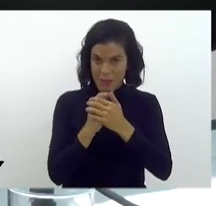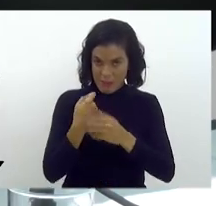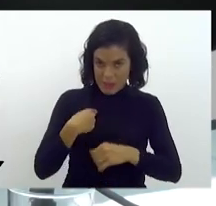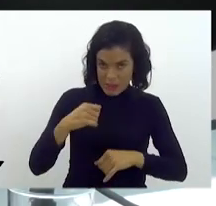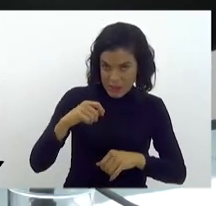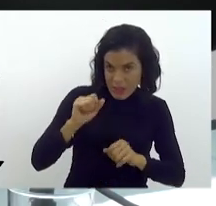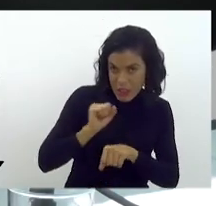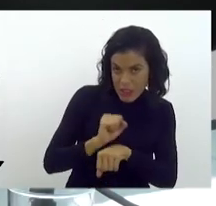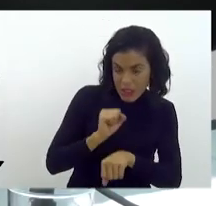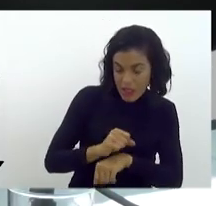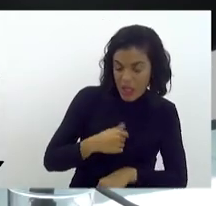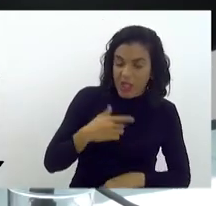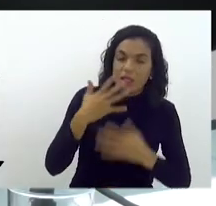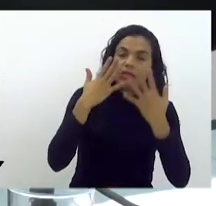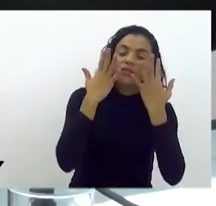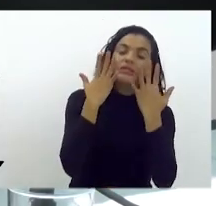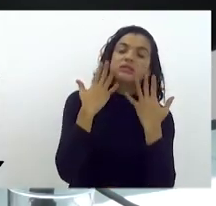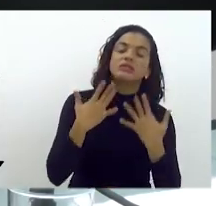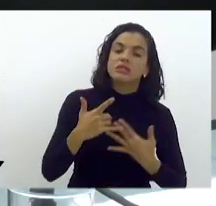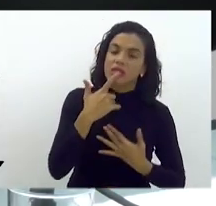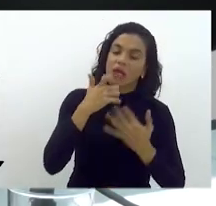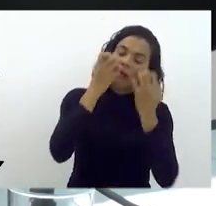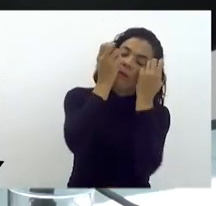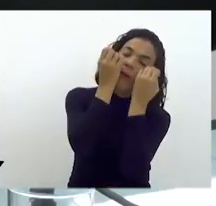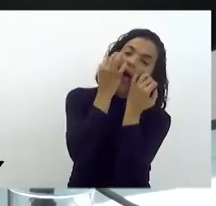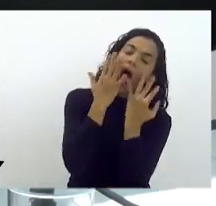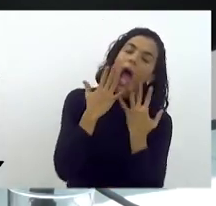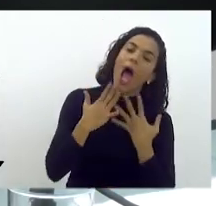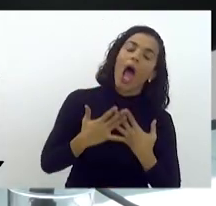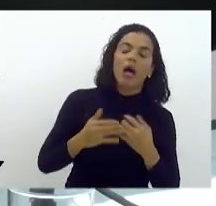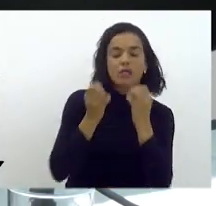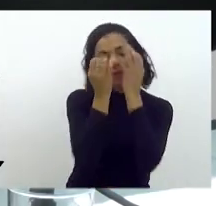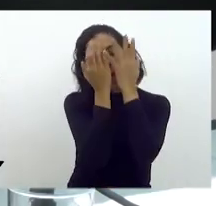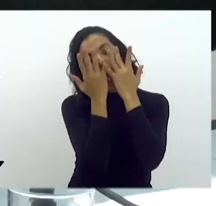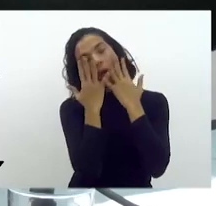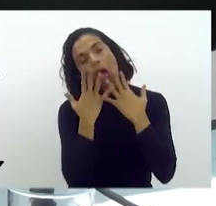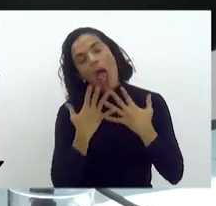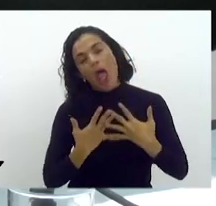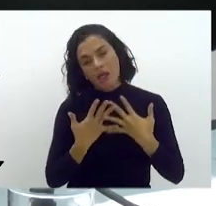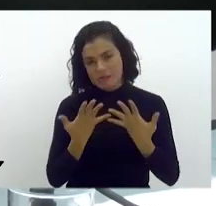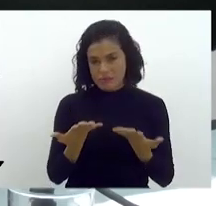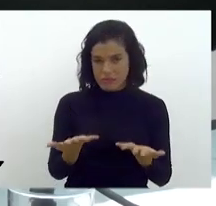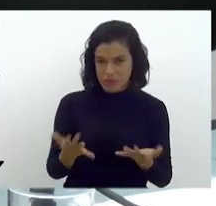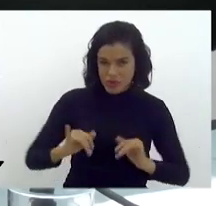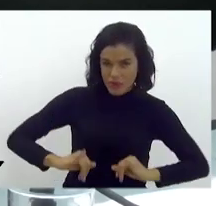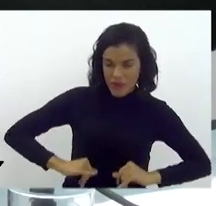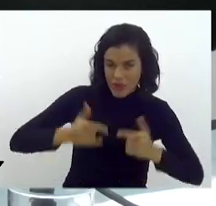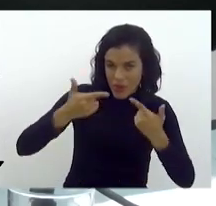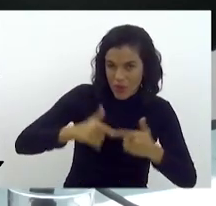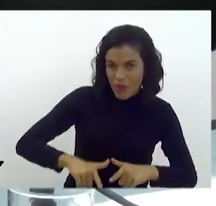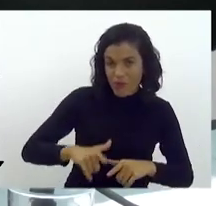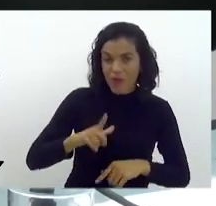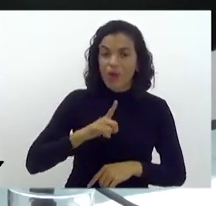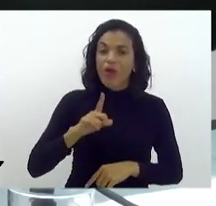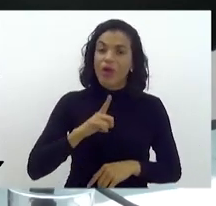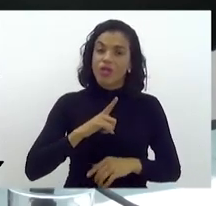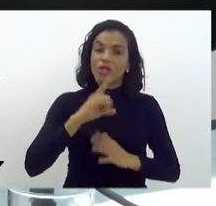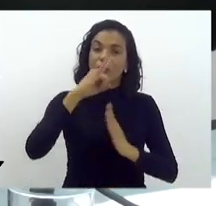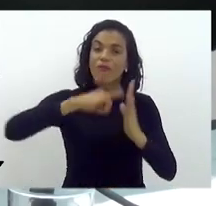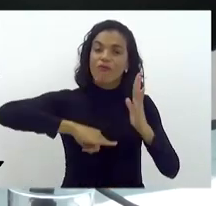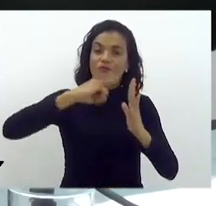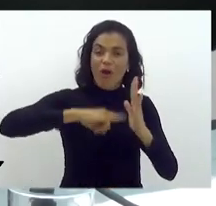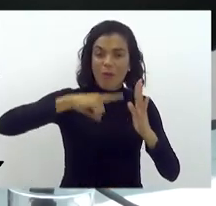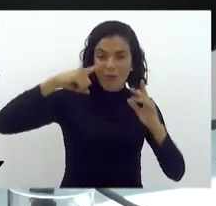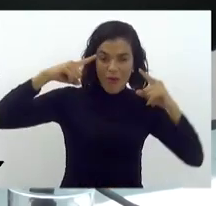sangrar né são situações muito sutis mas da mesma forma que a gente hoje tem o formulário Frida que identifica